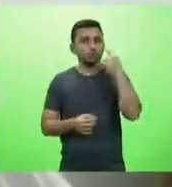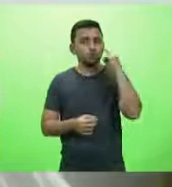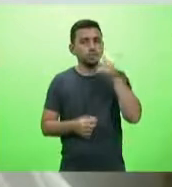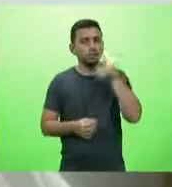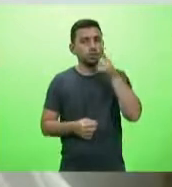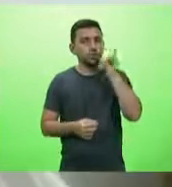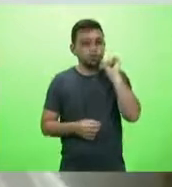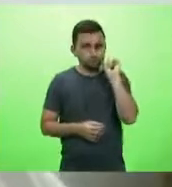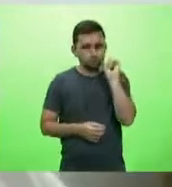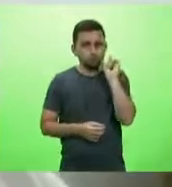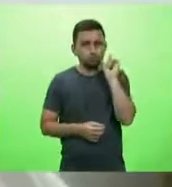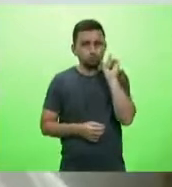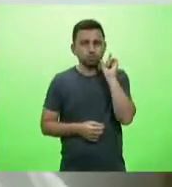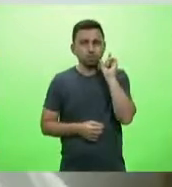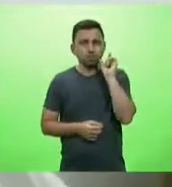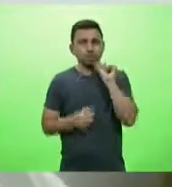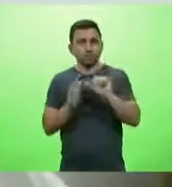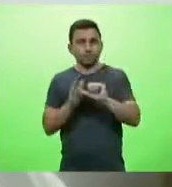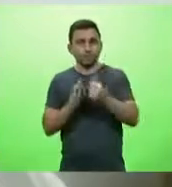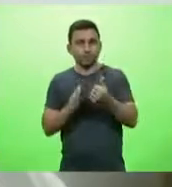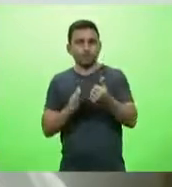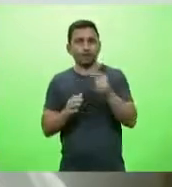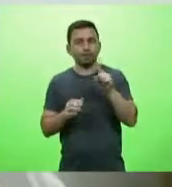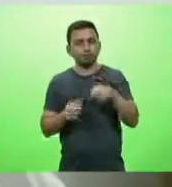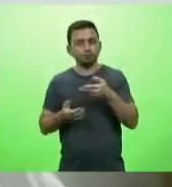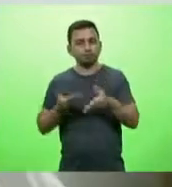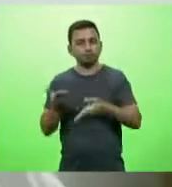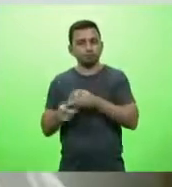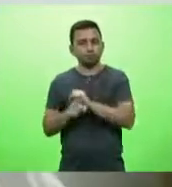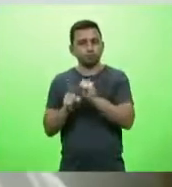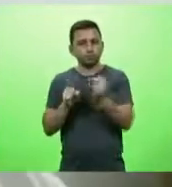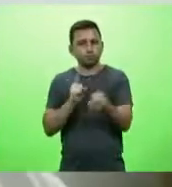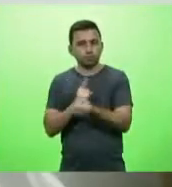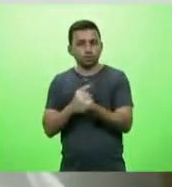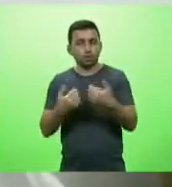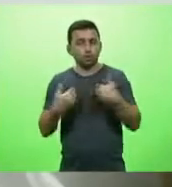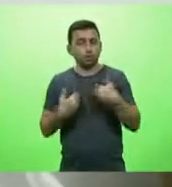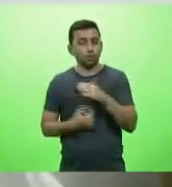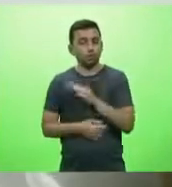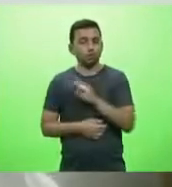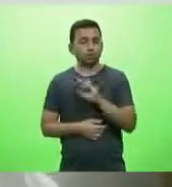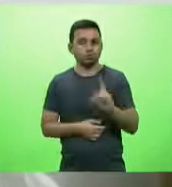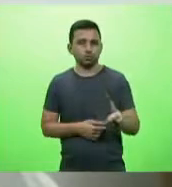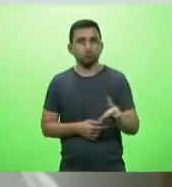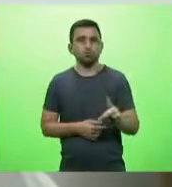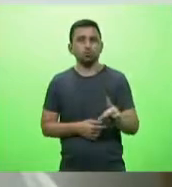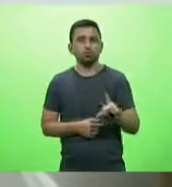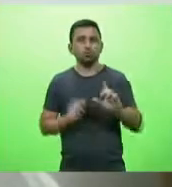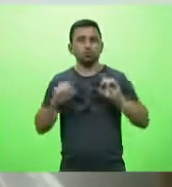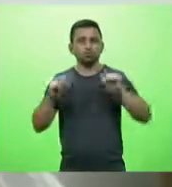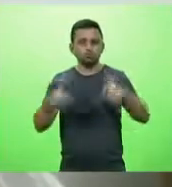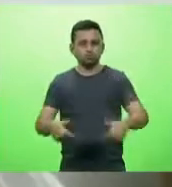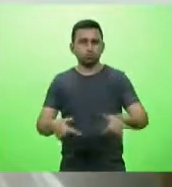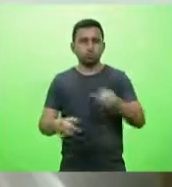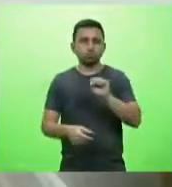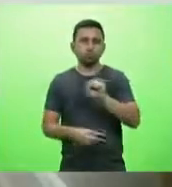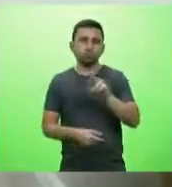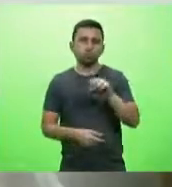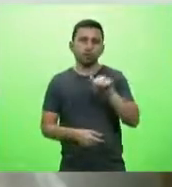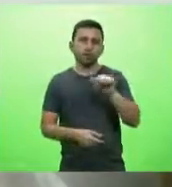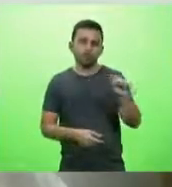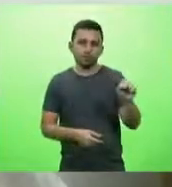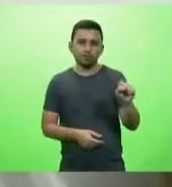ontem. A primeira, da assistência social, eu como coordenadora da Frente Parlamentar do SUAS,